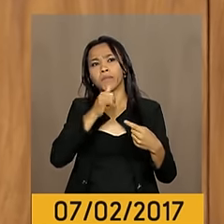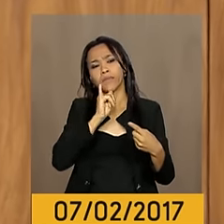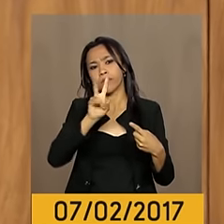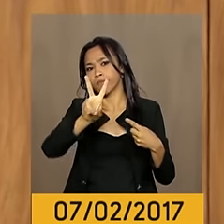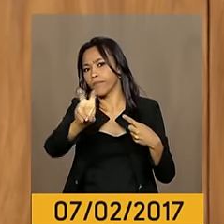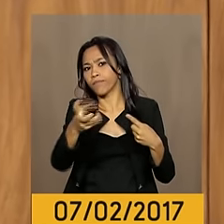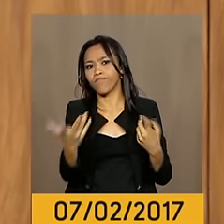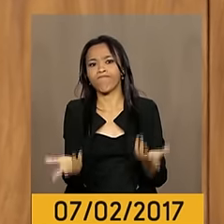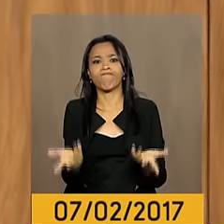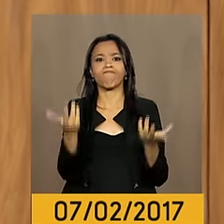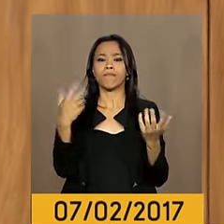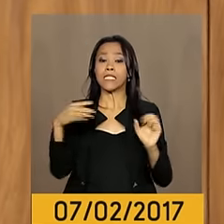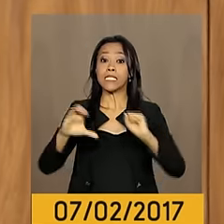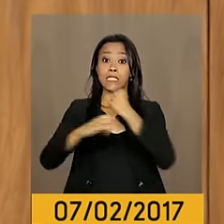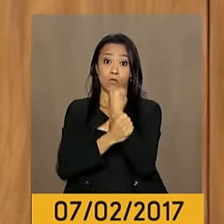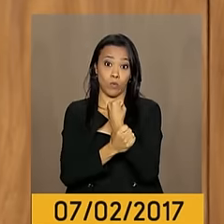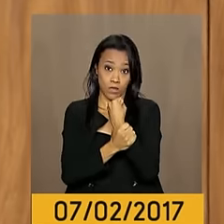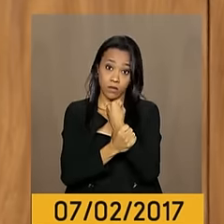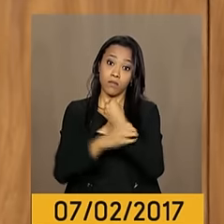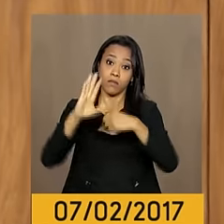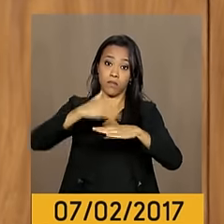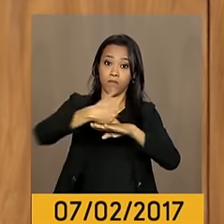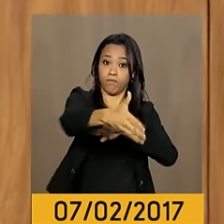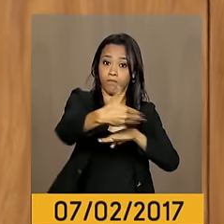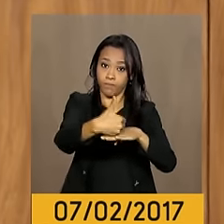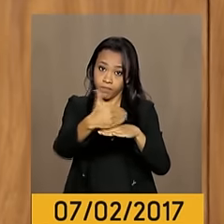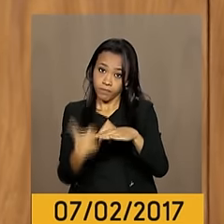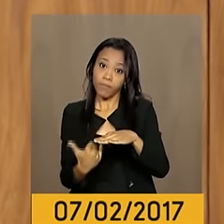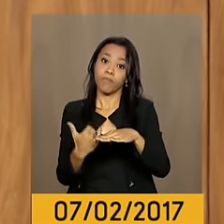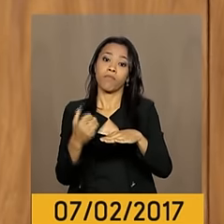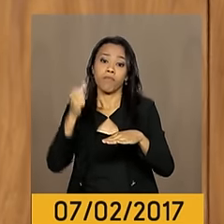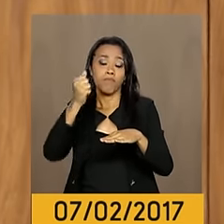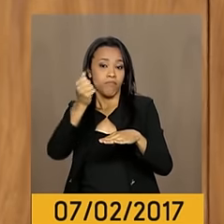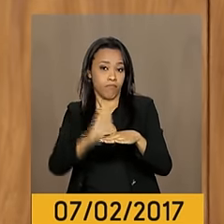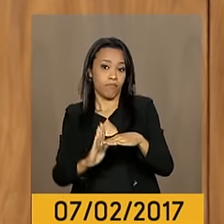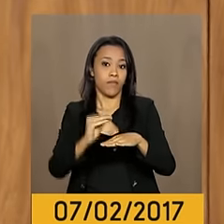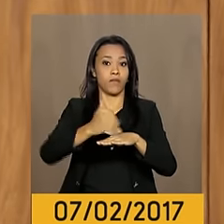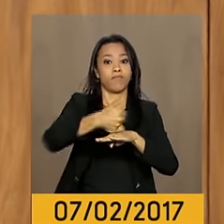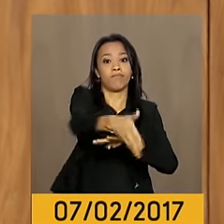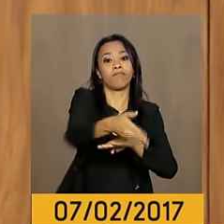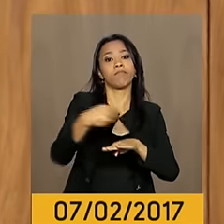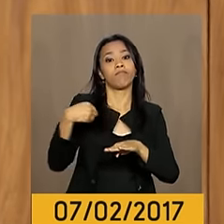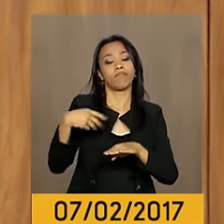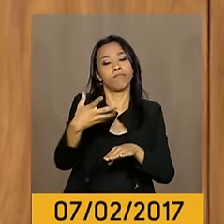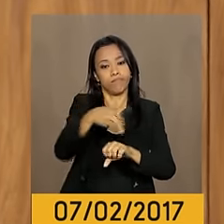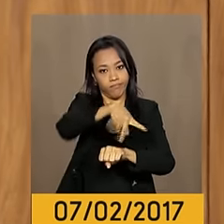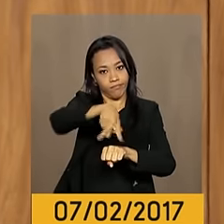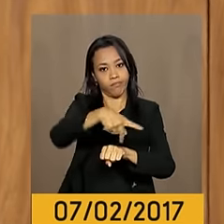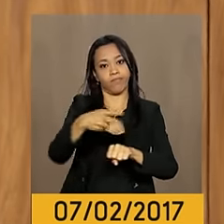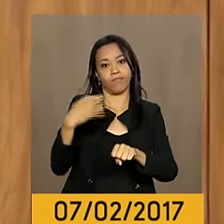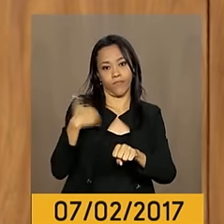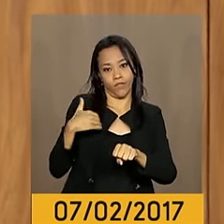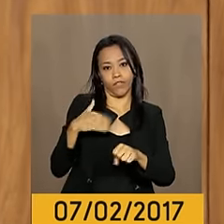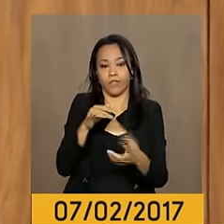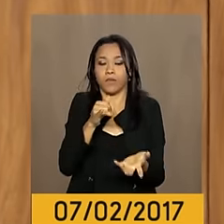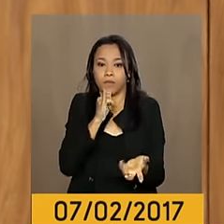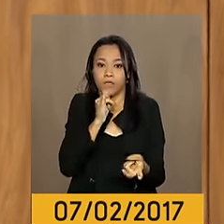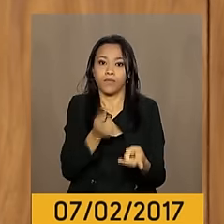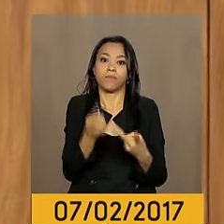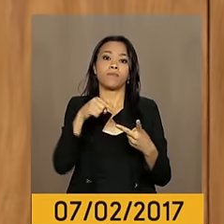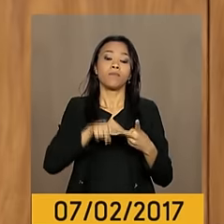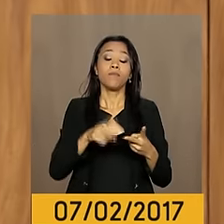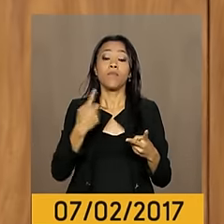ah das Fronteiras e aprimoramento da nossa integração física por exemplo